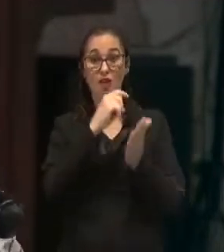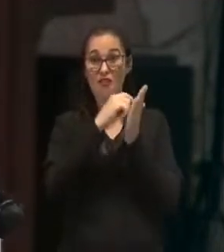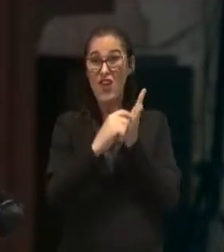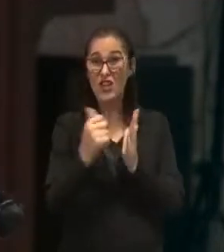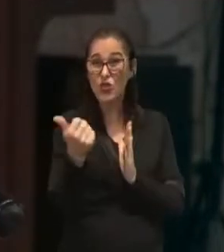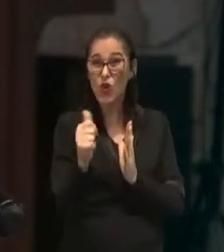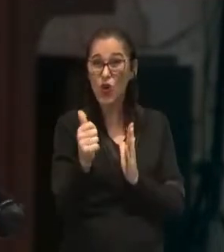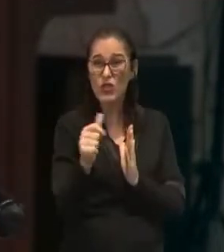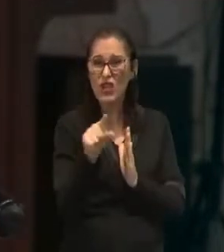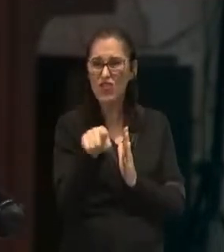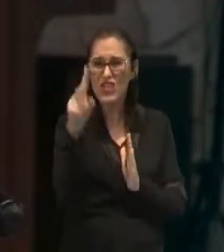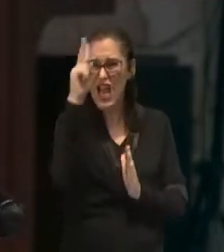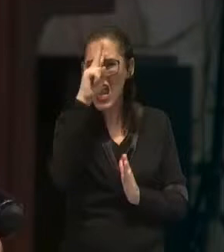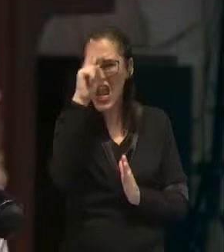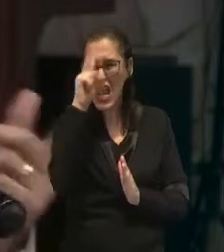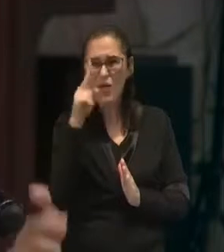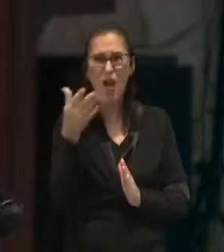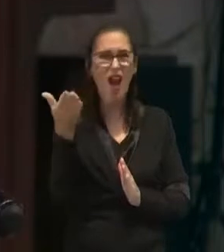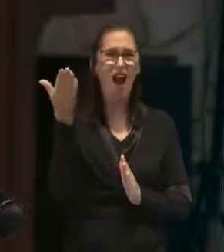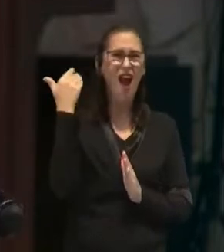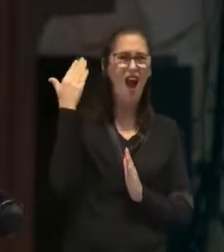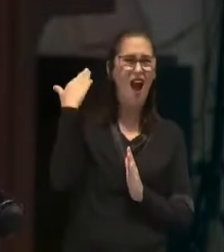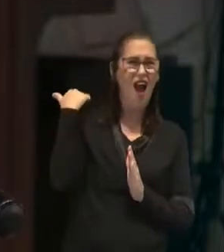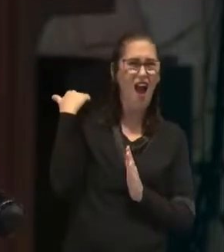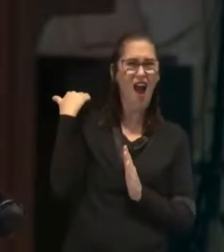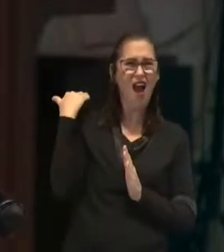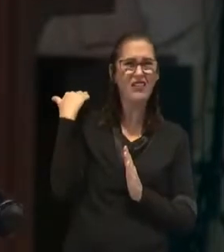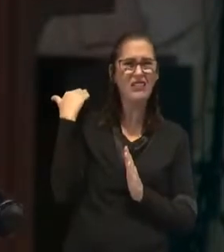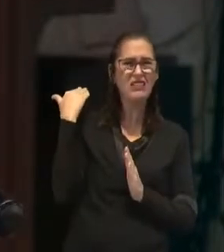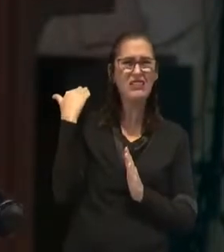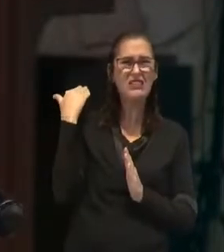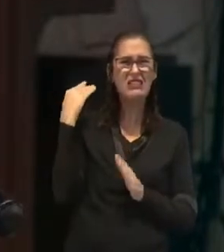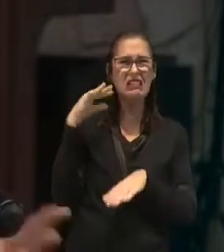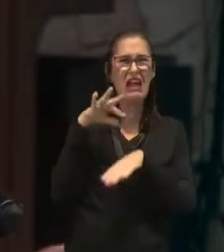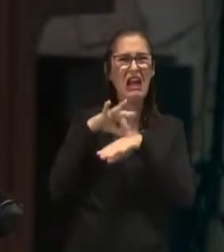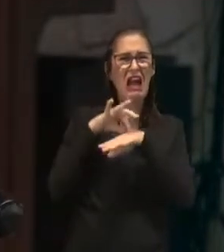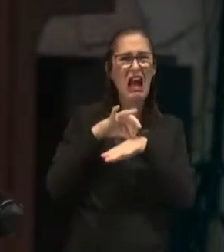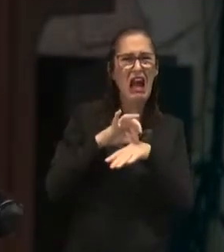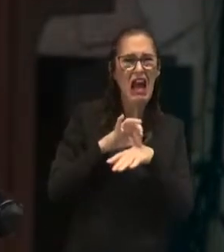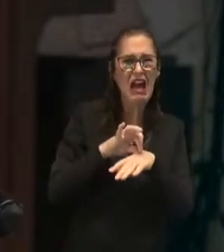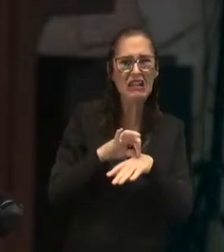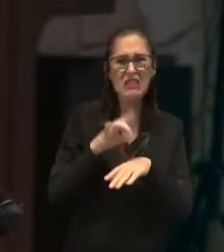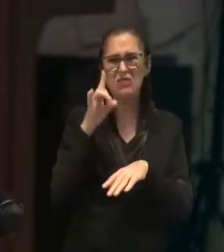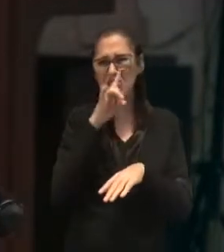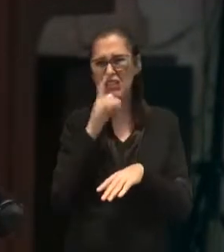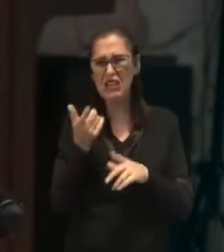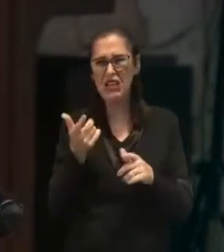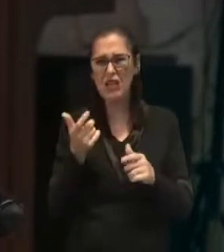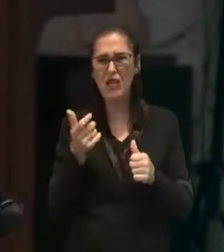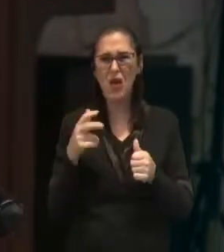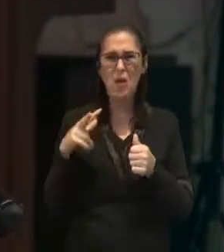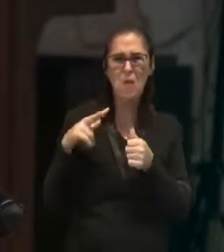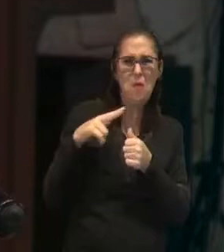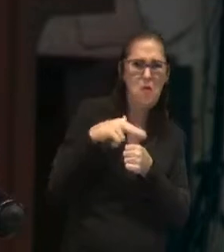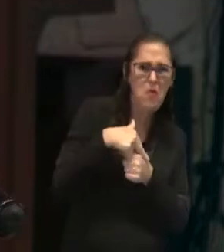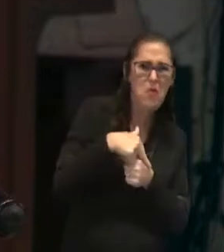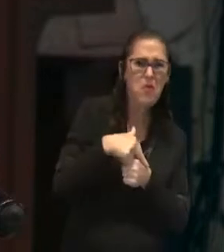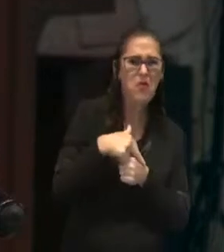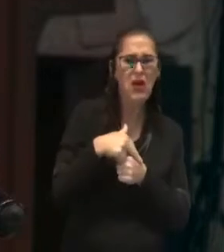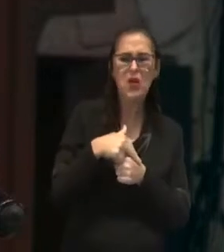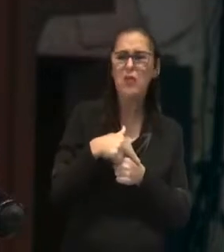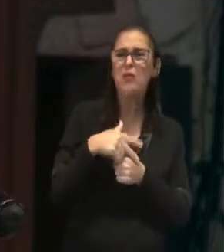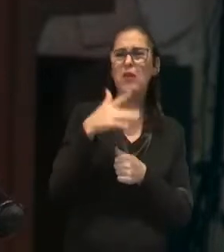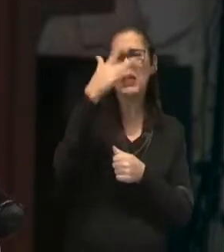portanto, lembrai-vos de que outrora vós gentios na carne, chamados incircuncisão por aqueles que se